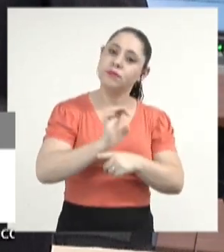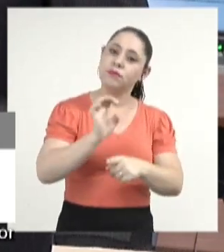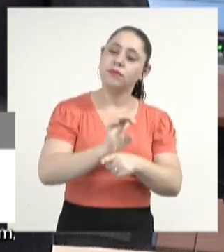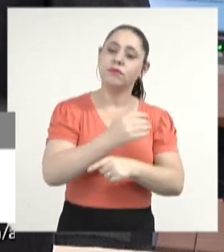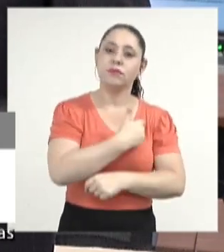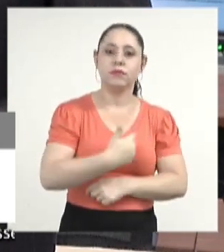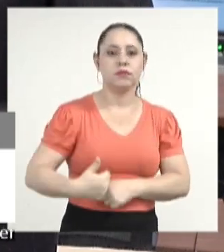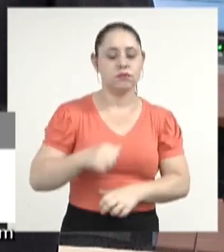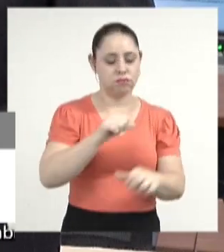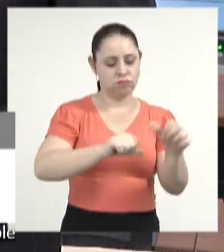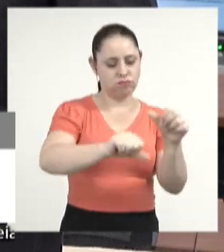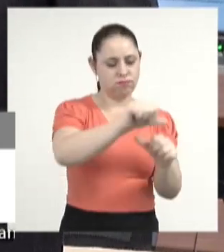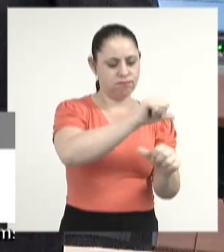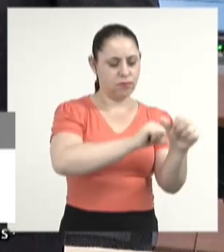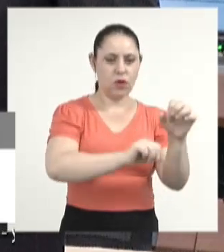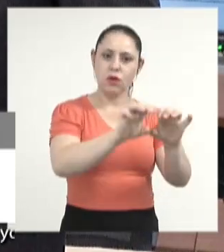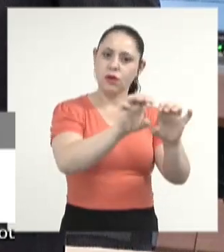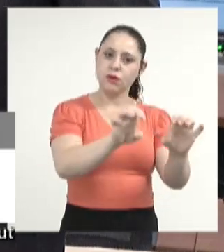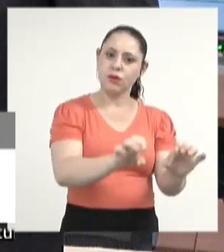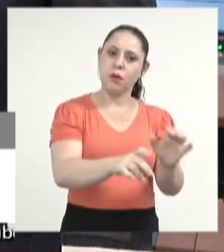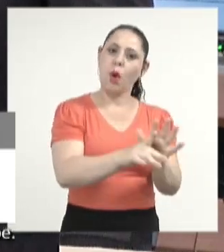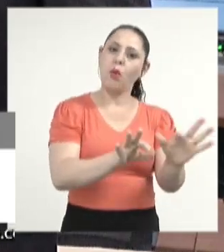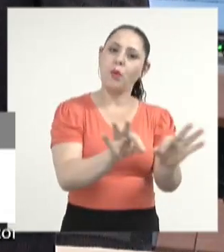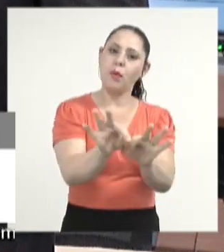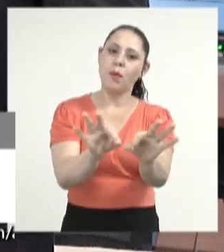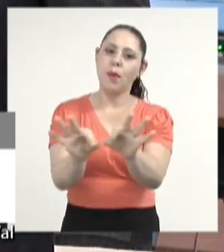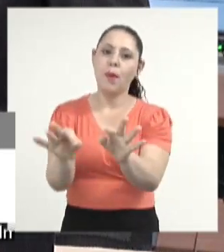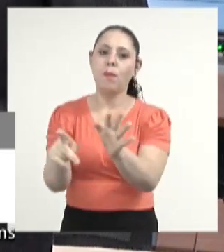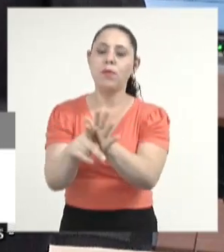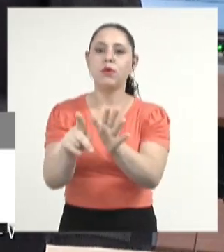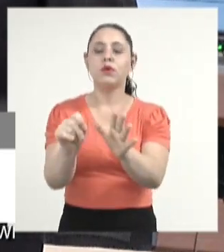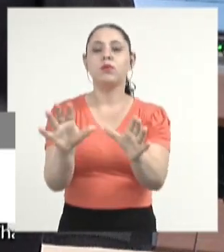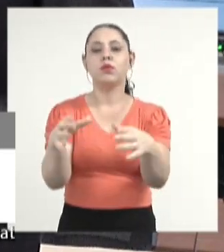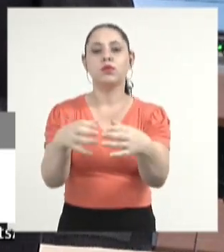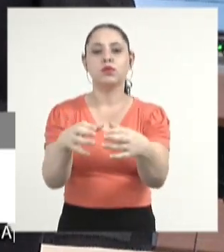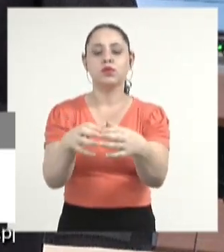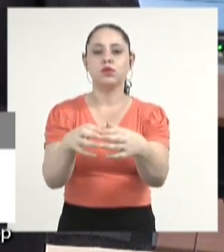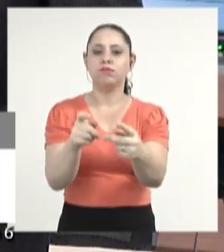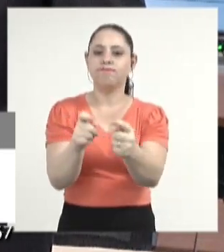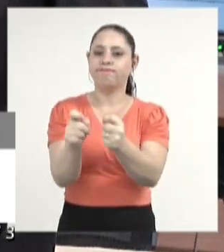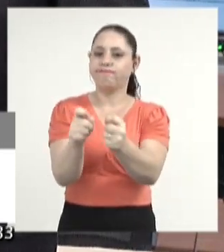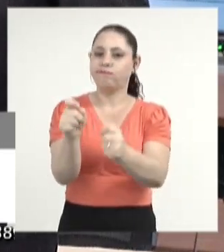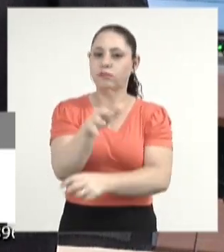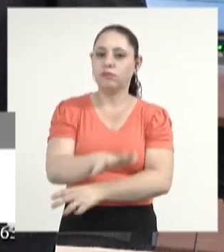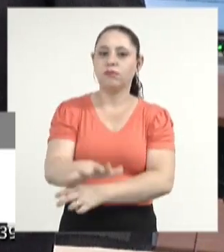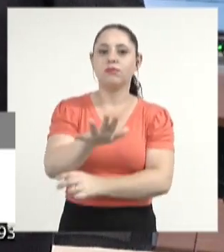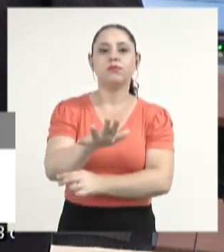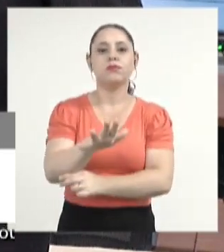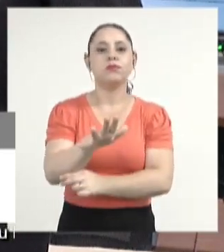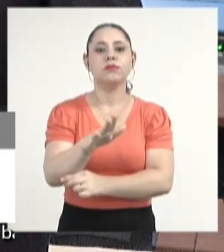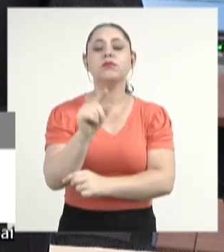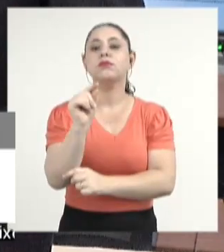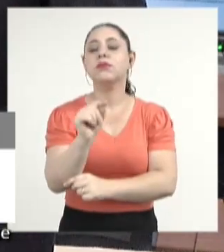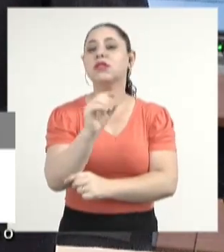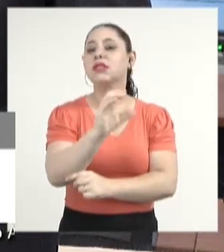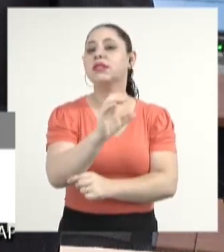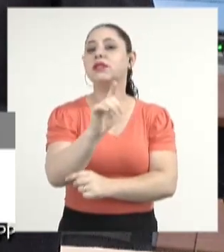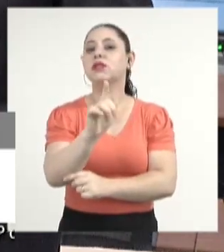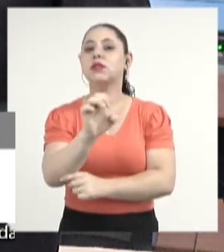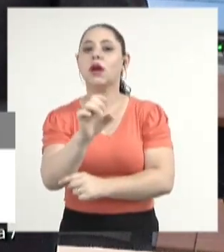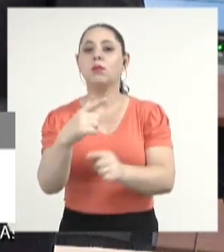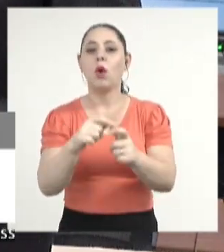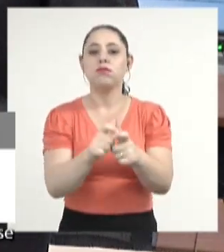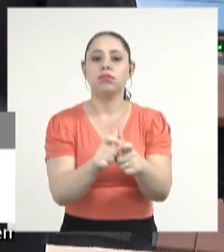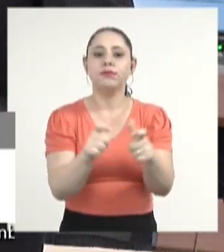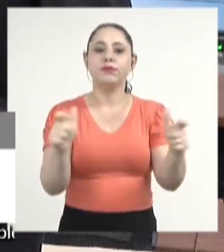promover mudanças na estrutura organizacional da Controladoria Geral do Estado, CGE, em razão